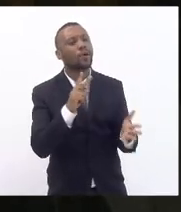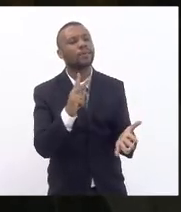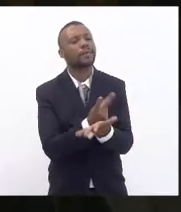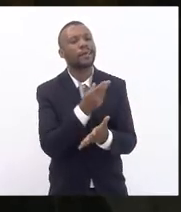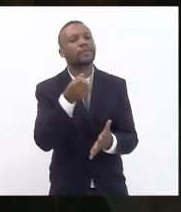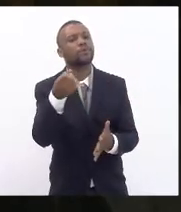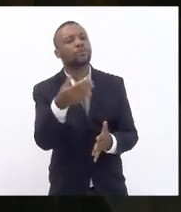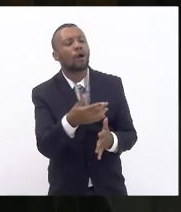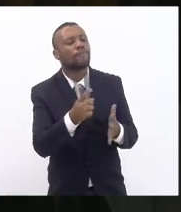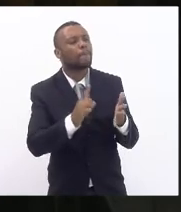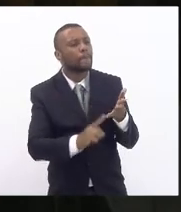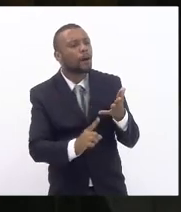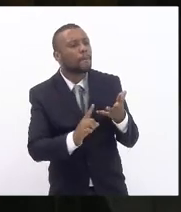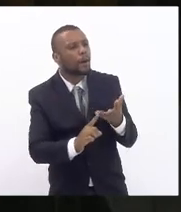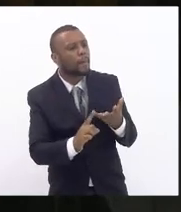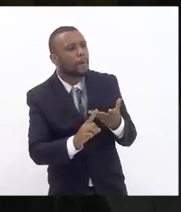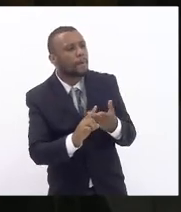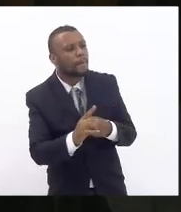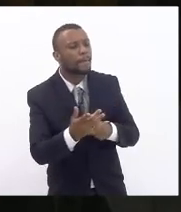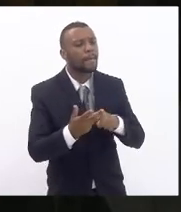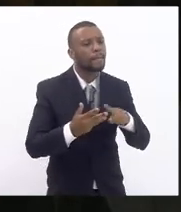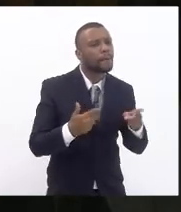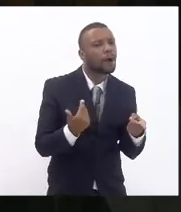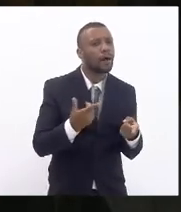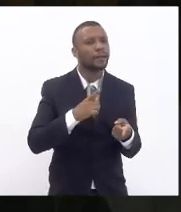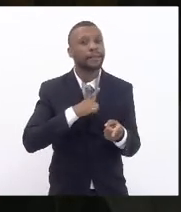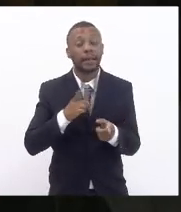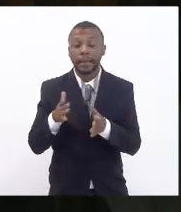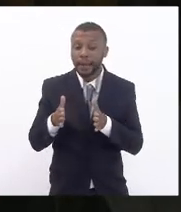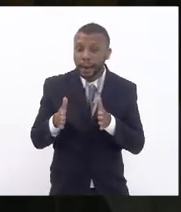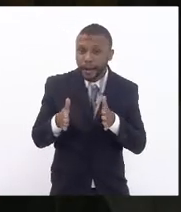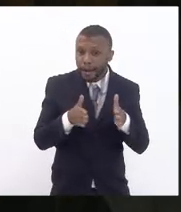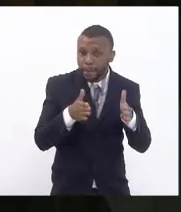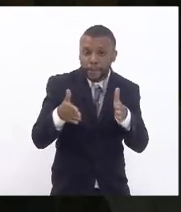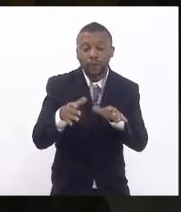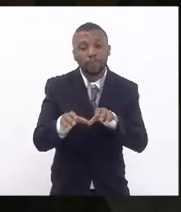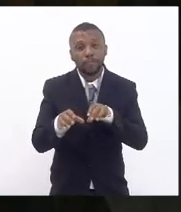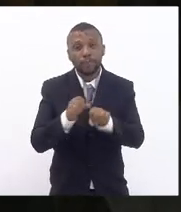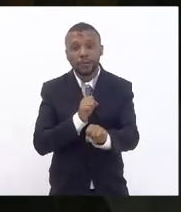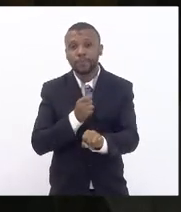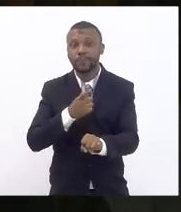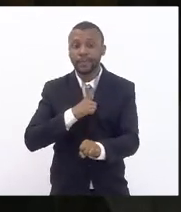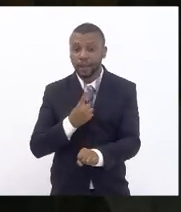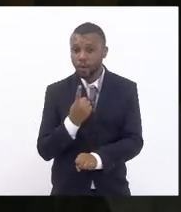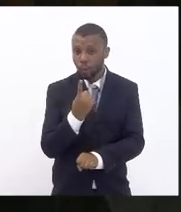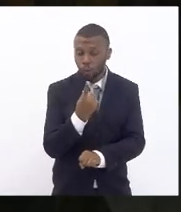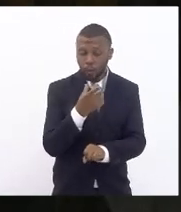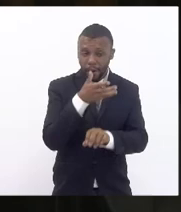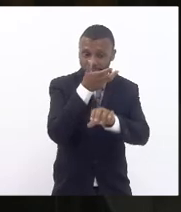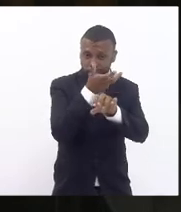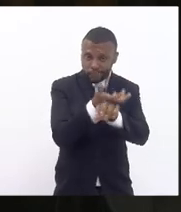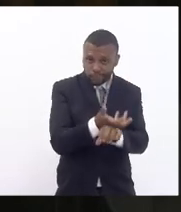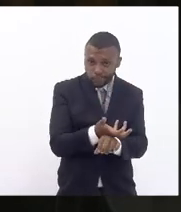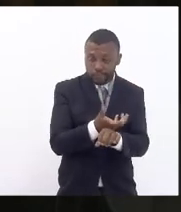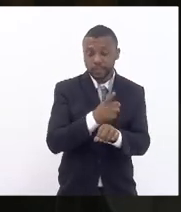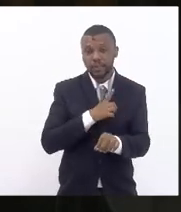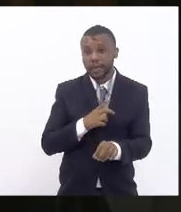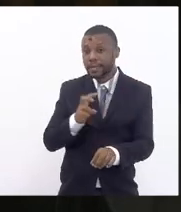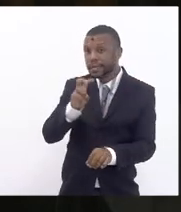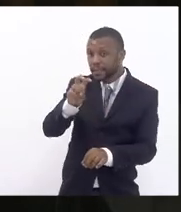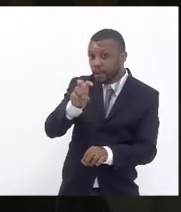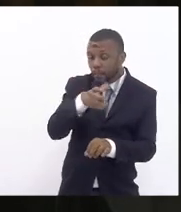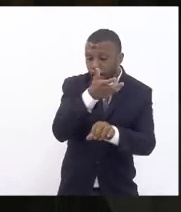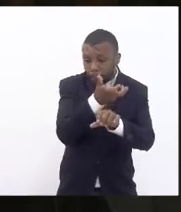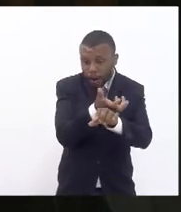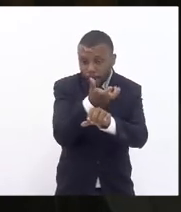A nova formação do ensino médio prevê itinerários formativos, então você deixa de ter uma formação em toda a rede e passa a ter, no mínimo,